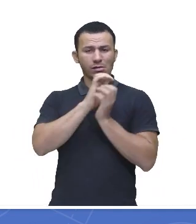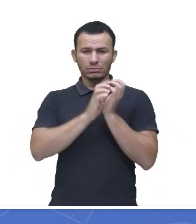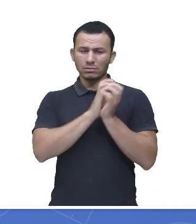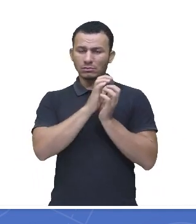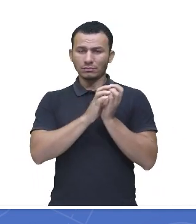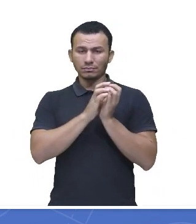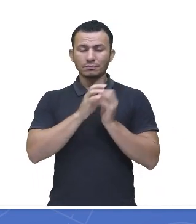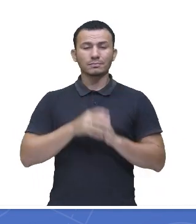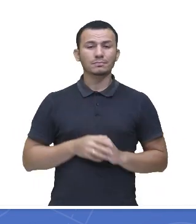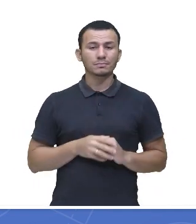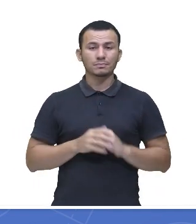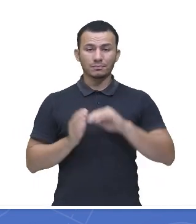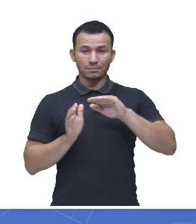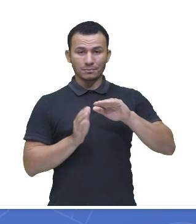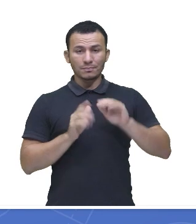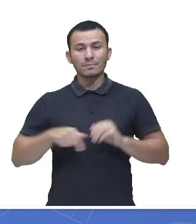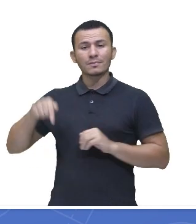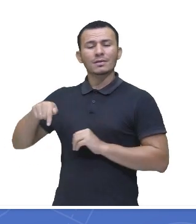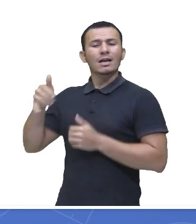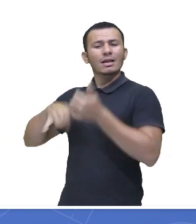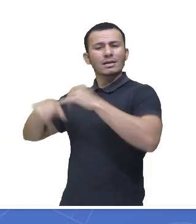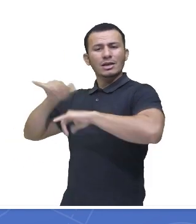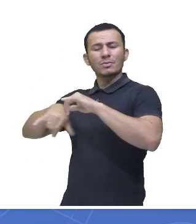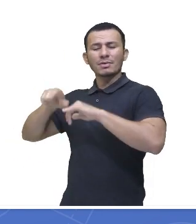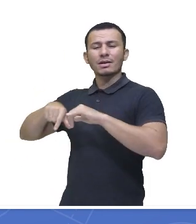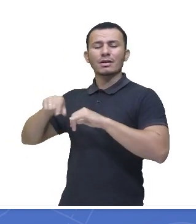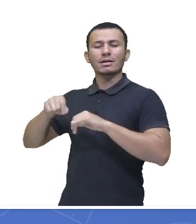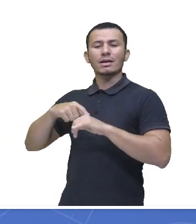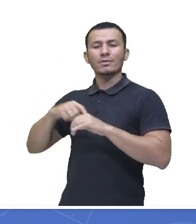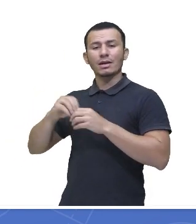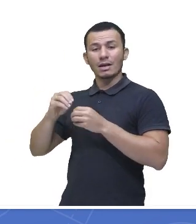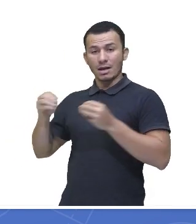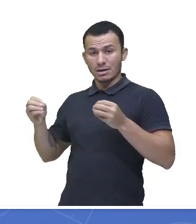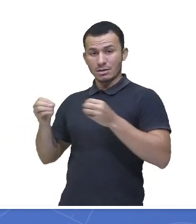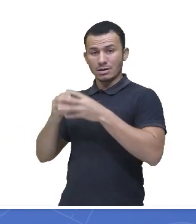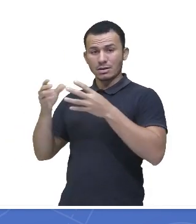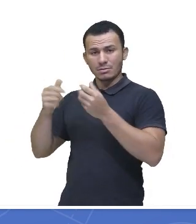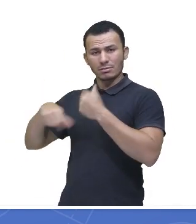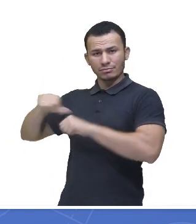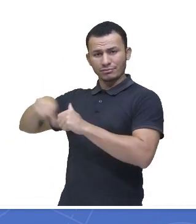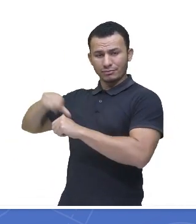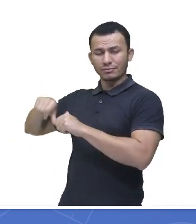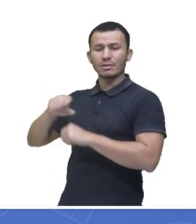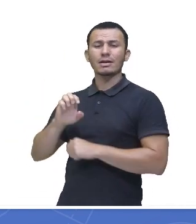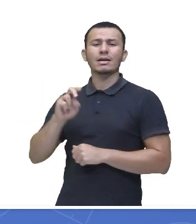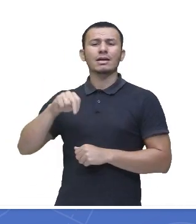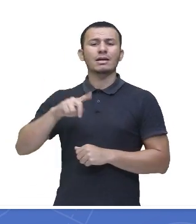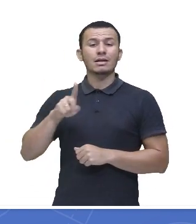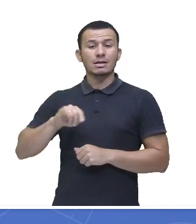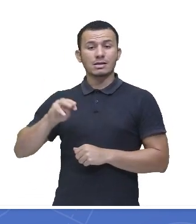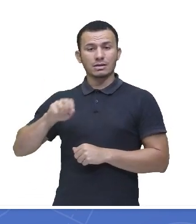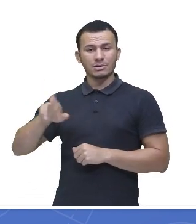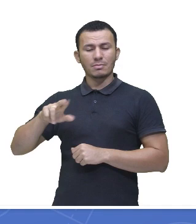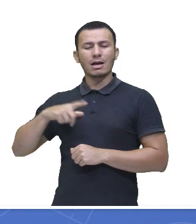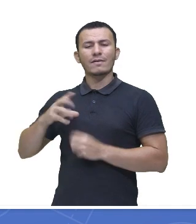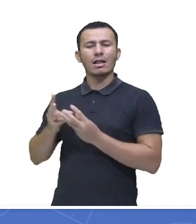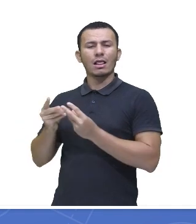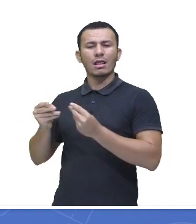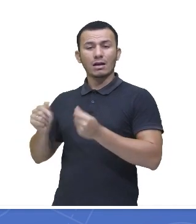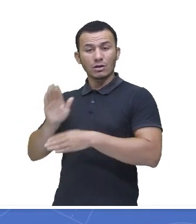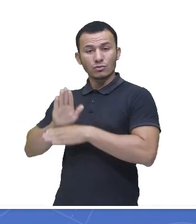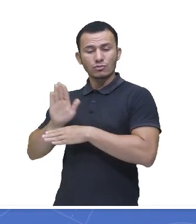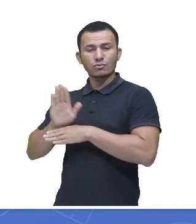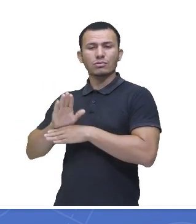na digestão química, eu tenho a ação das enzimas. As enzimas que vão aí decompor